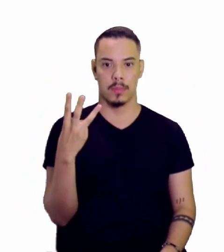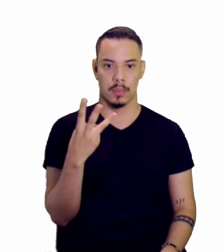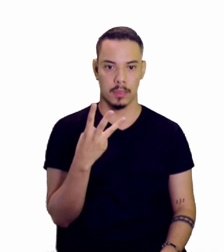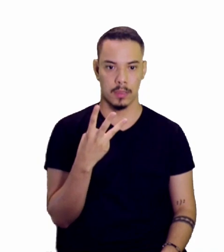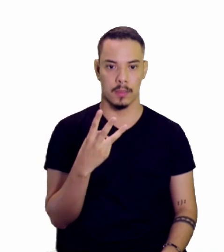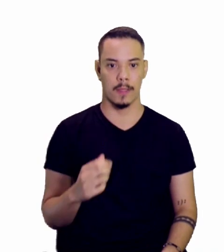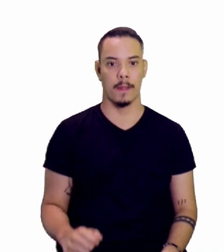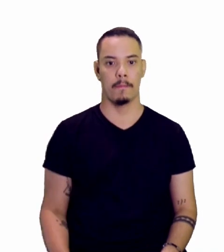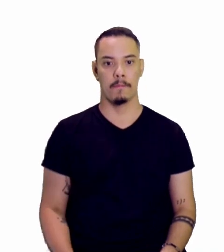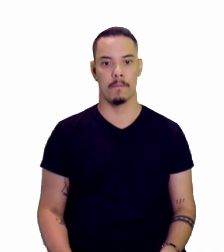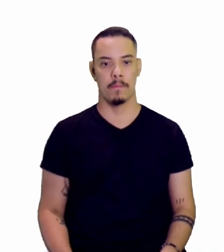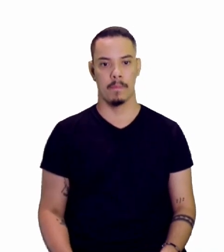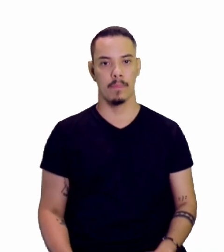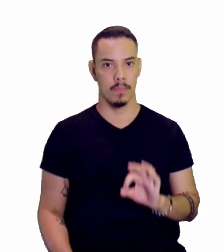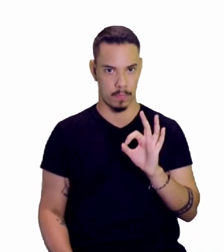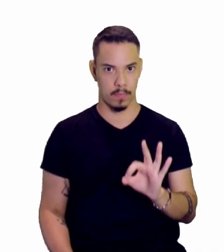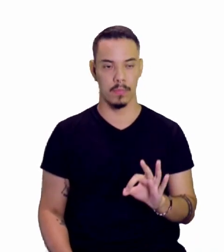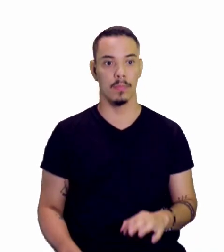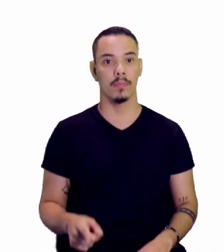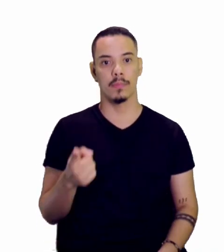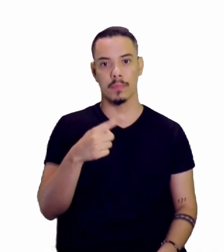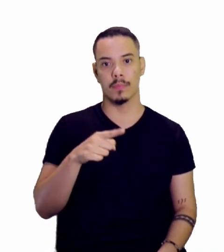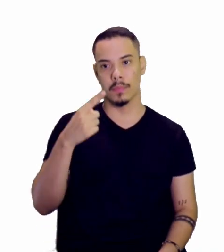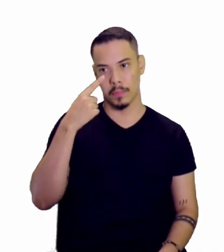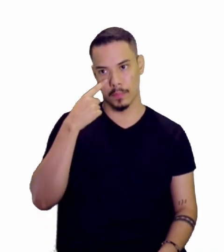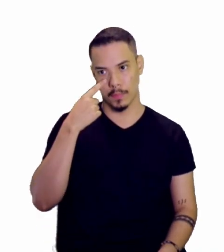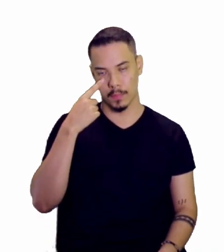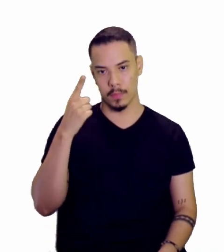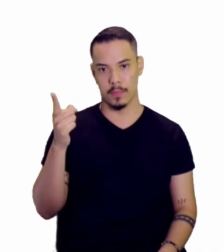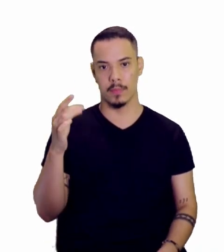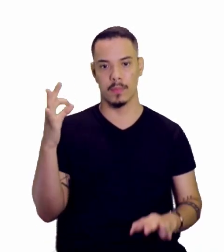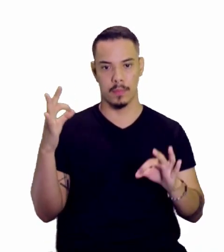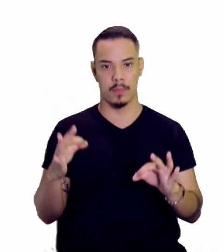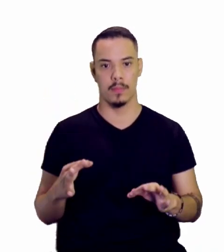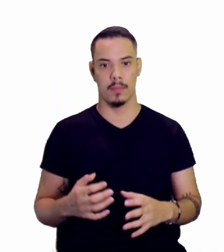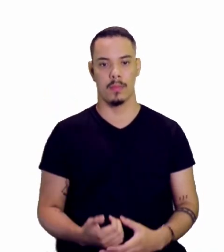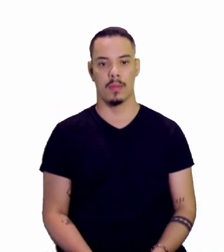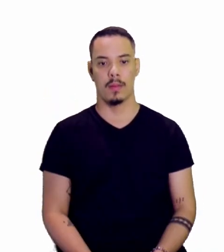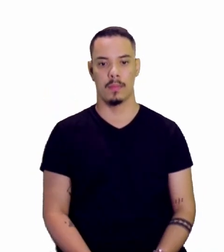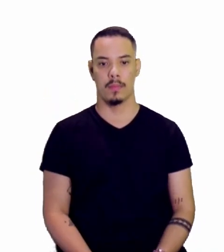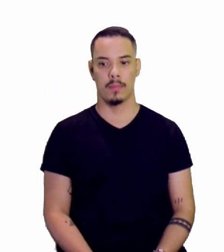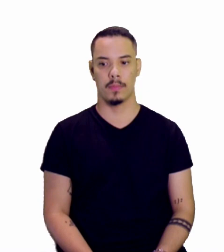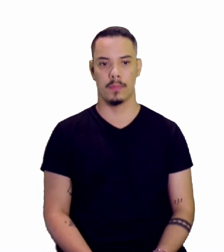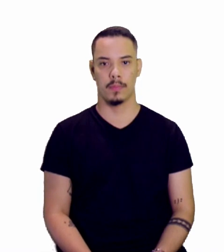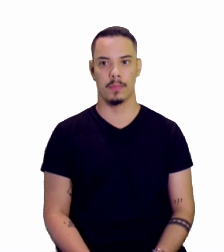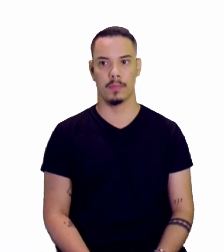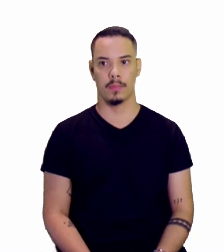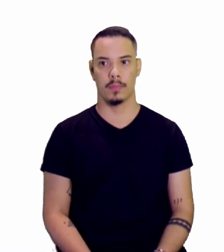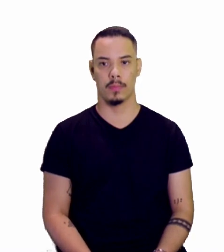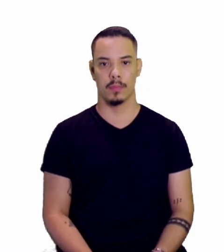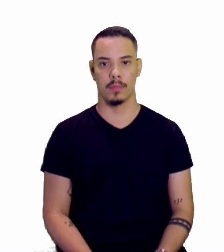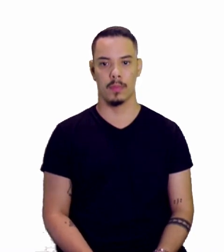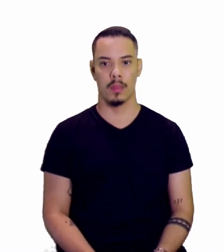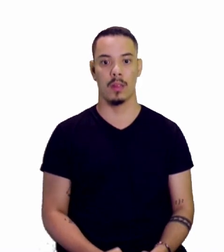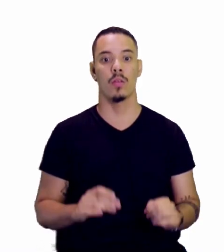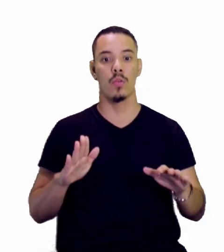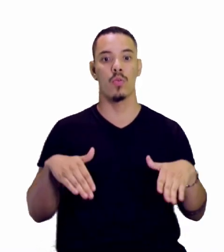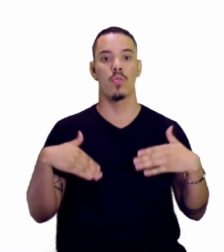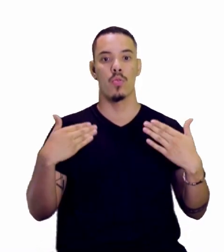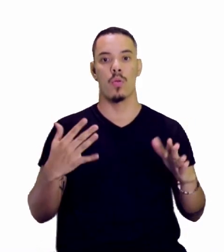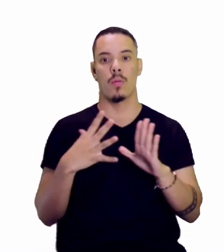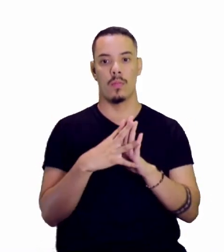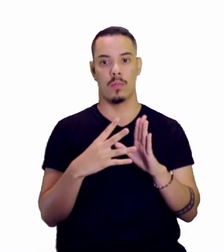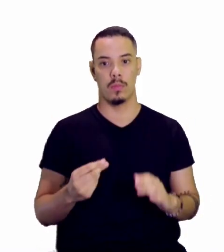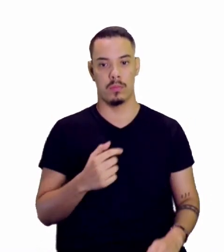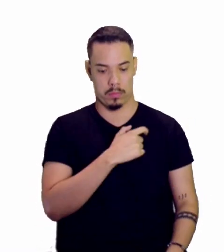Mais contínuo, assim vai. Você tem aqui o 3, né? E assim por diante. Qual modelo de cinto oferece menor risco